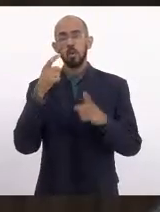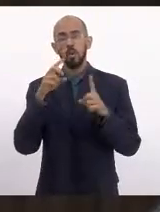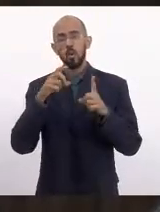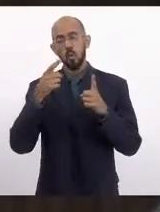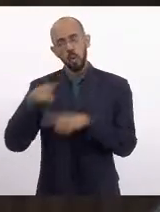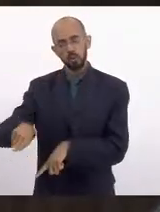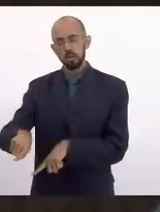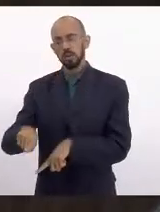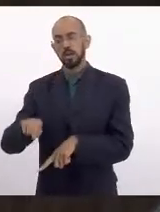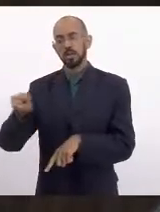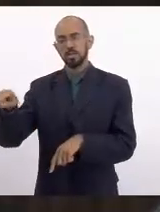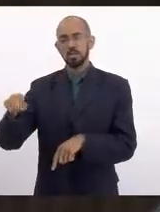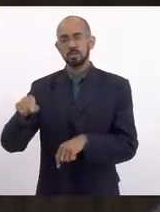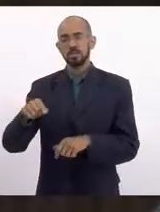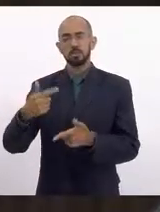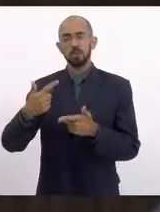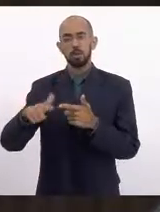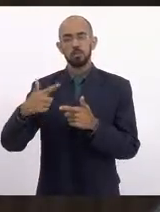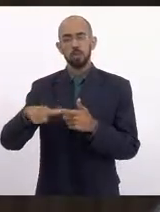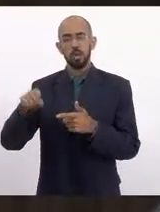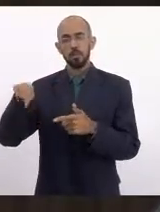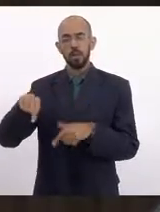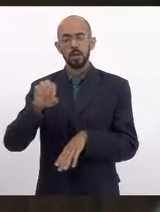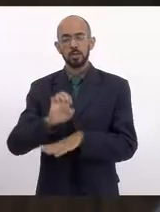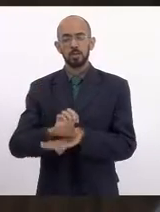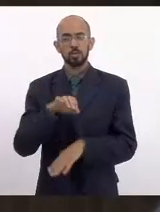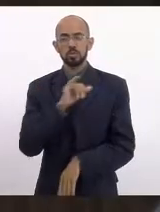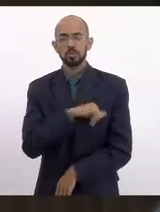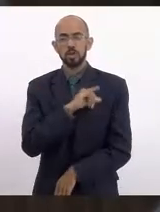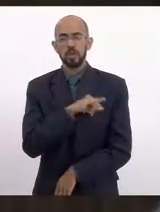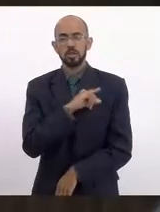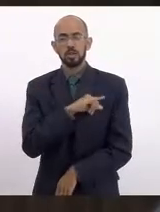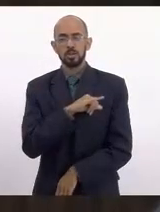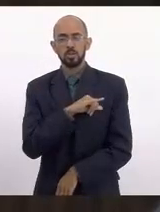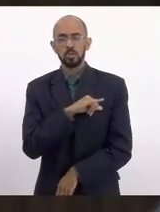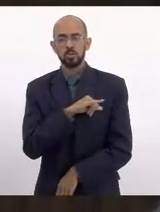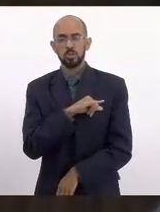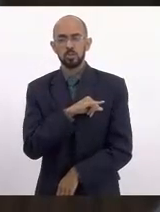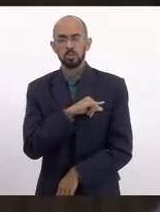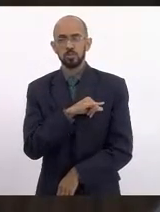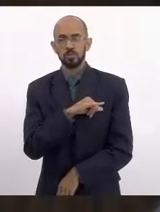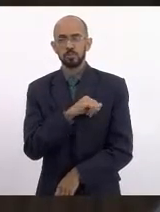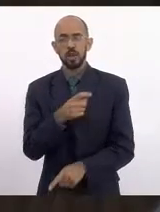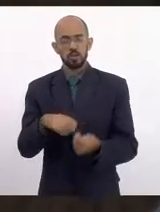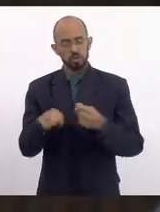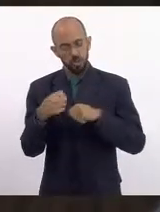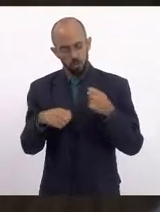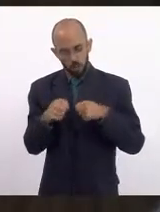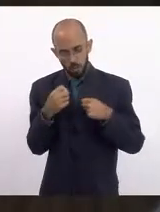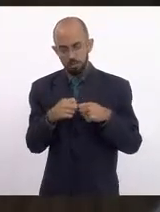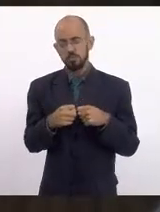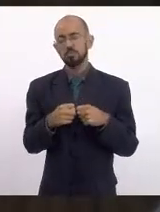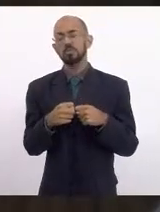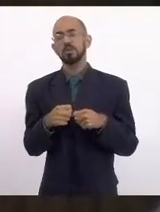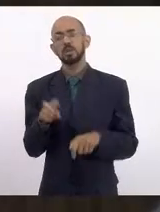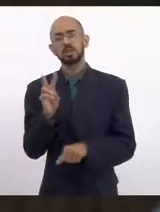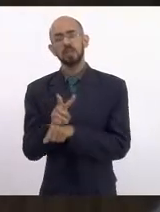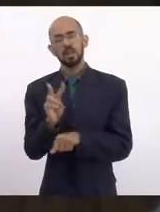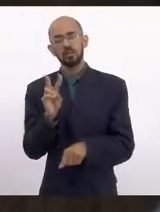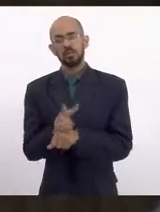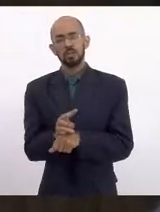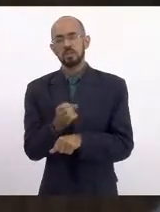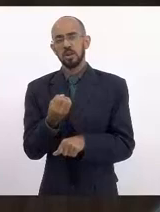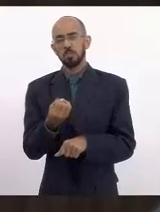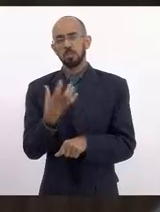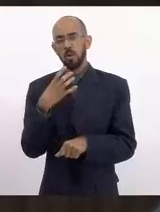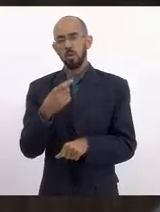ataque essa afronta esse assitir ao Rio de Janeiro e defesa do nosso Estado da nossa economia dos nossos empregos em defesa do bom